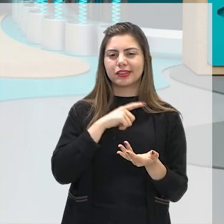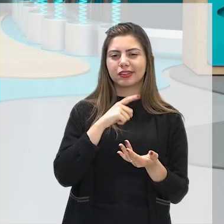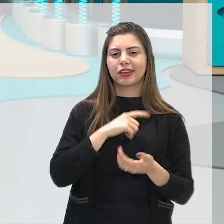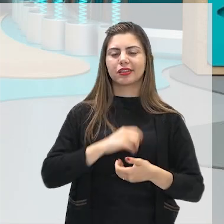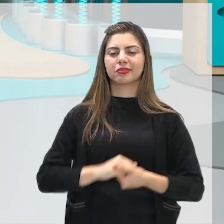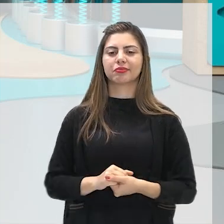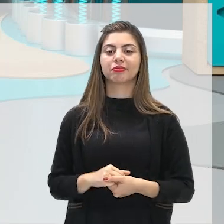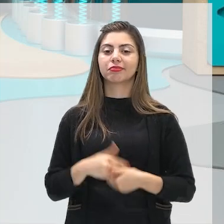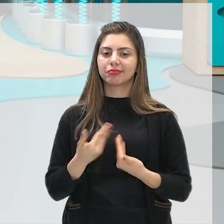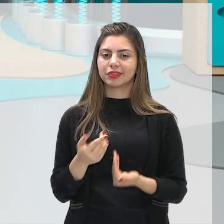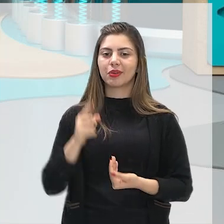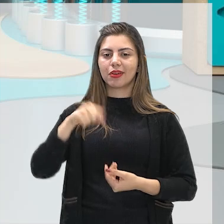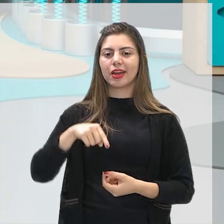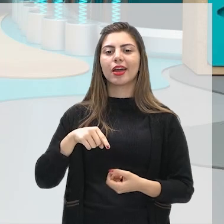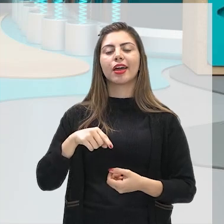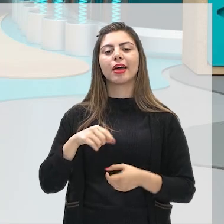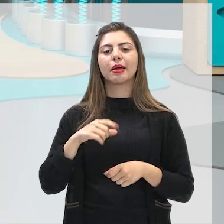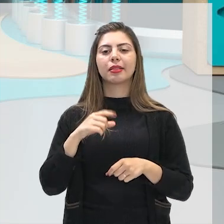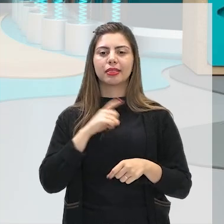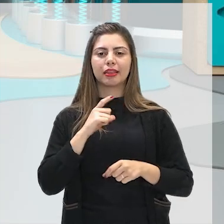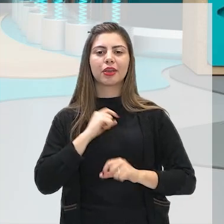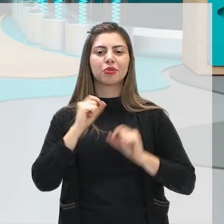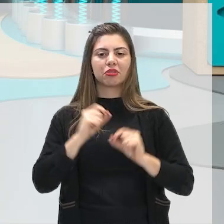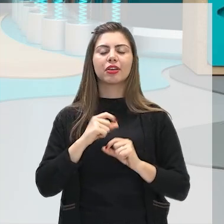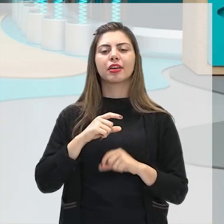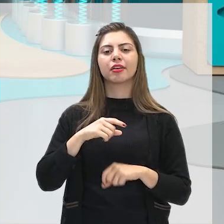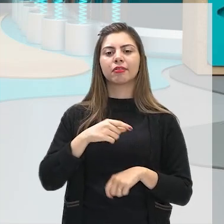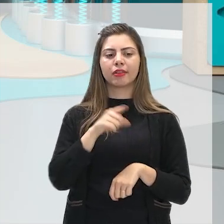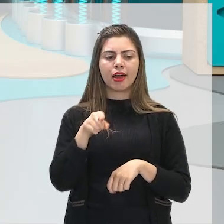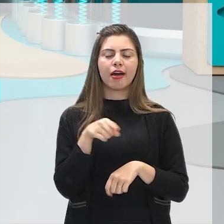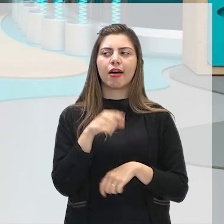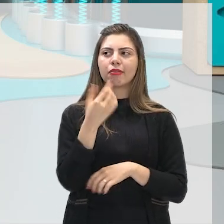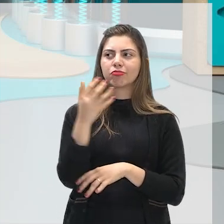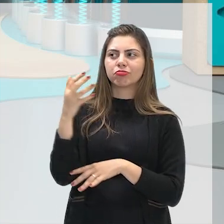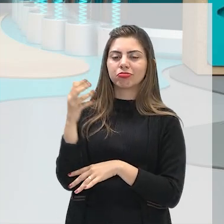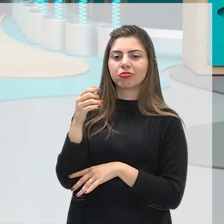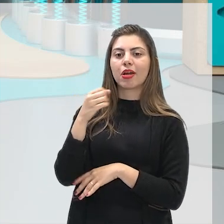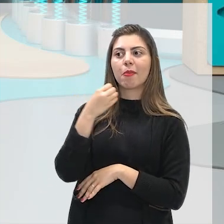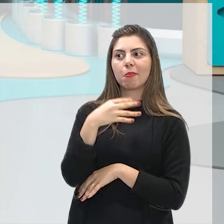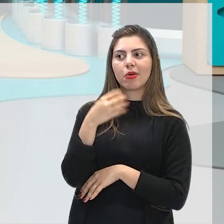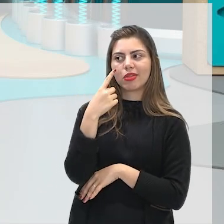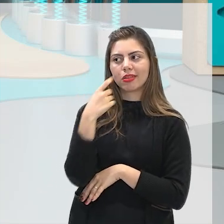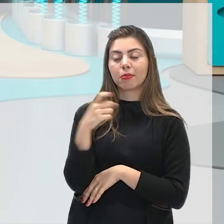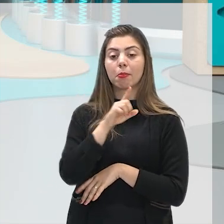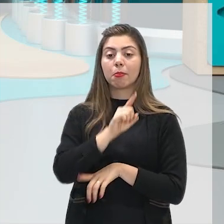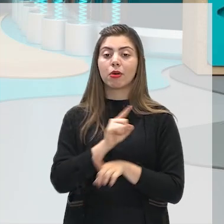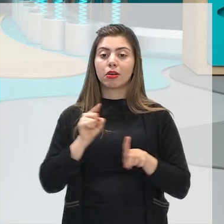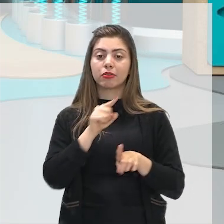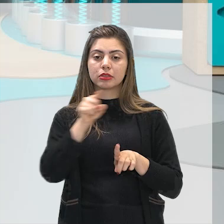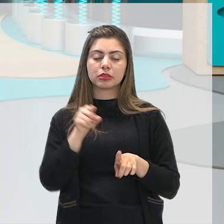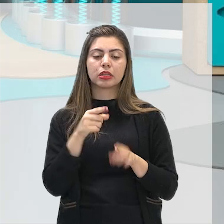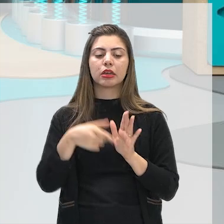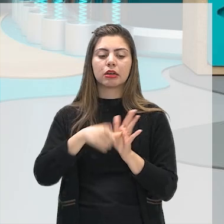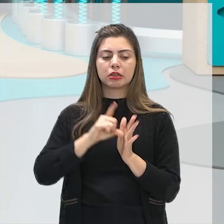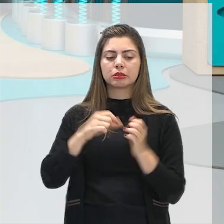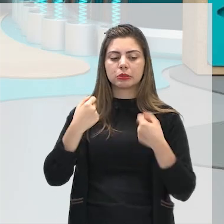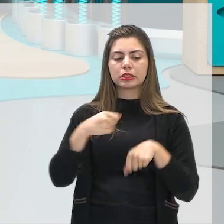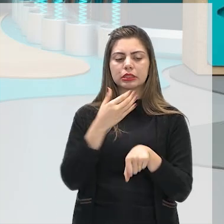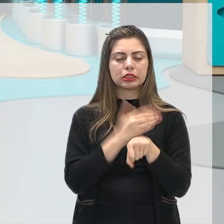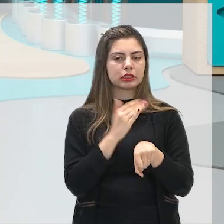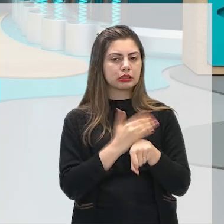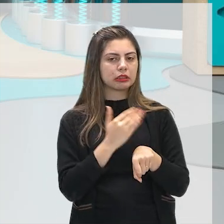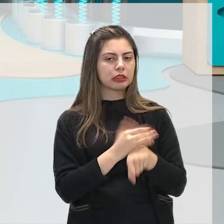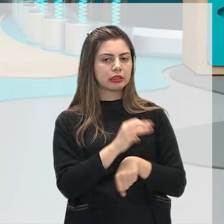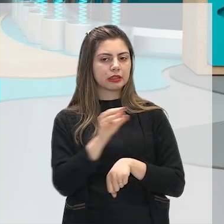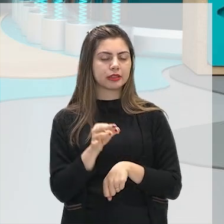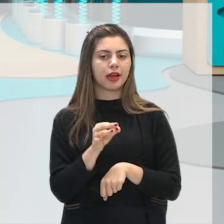outras. Também é uma prática corporal de aventura bem interessante, mas que você precisa passar por um preparo antes, né?